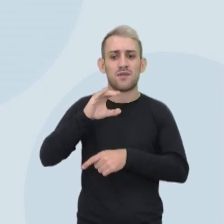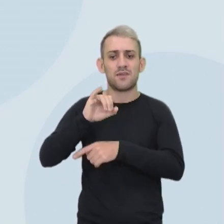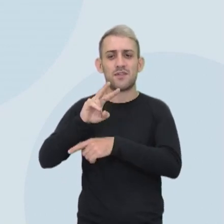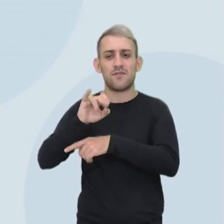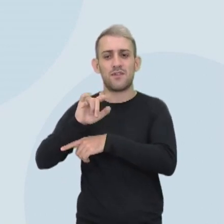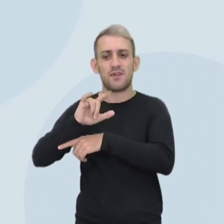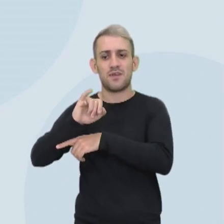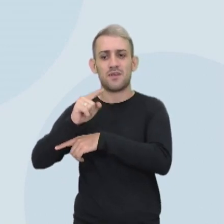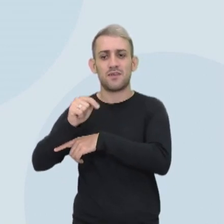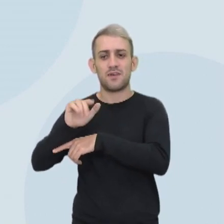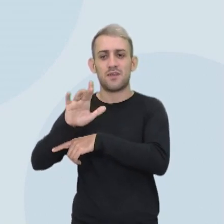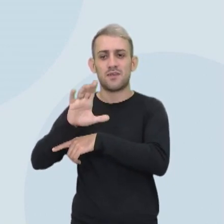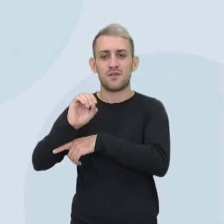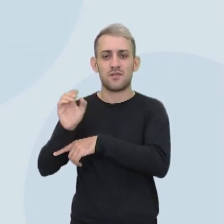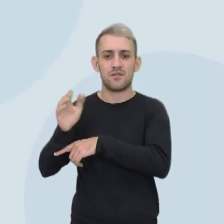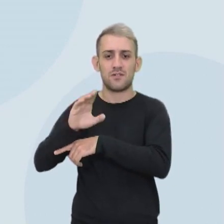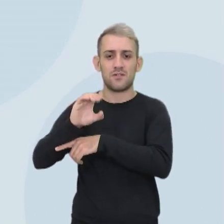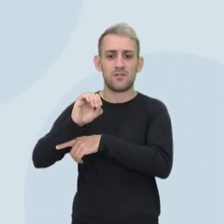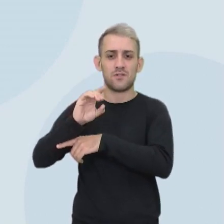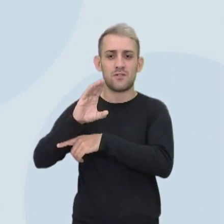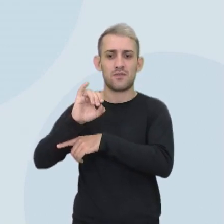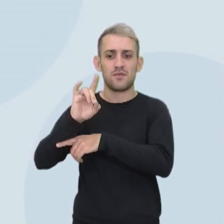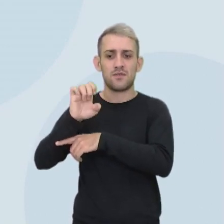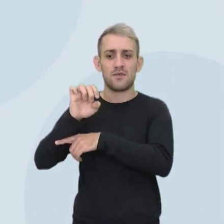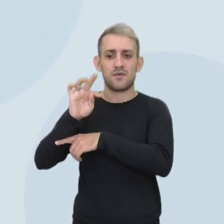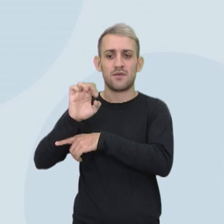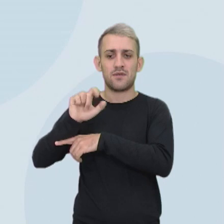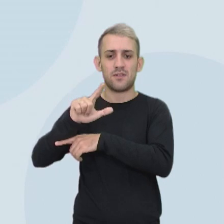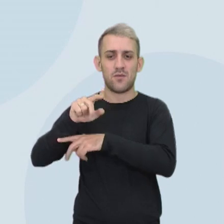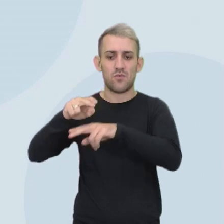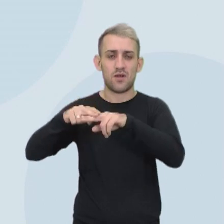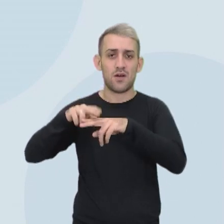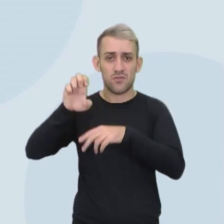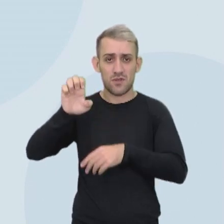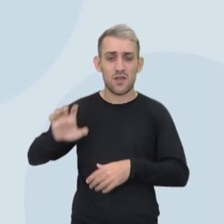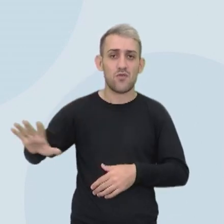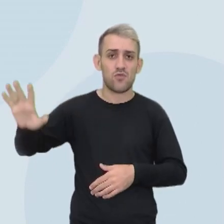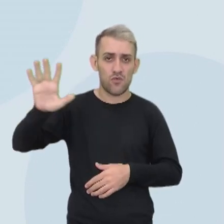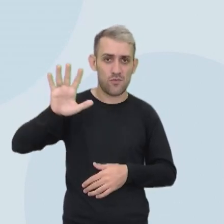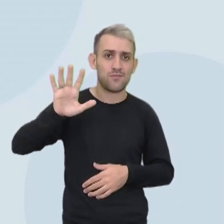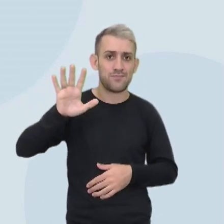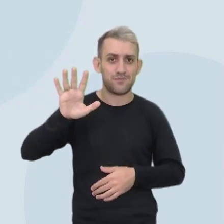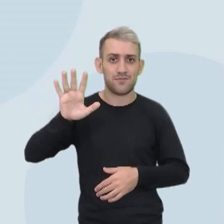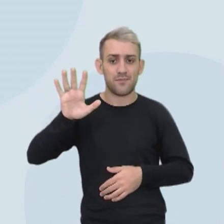está remetendo realmente ocidental por causa da Europa ocidental, né?